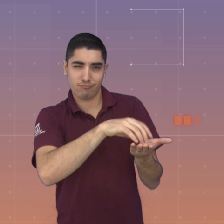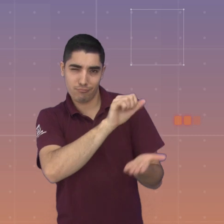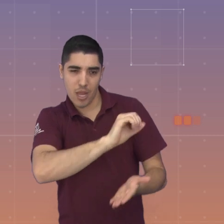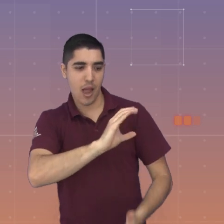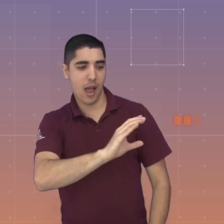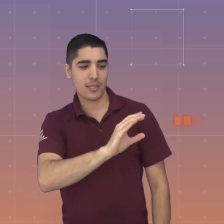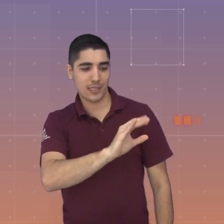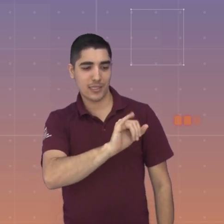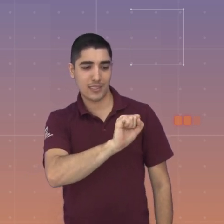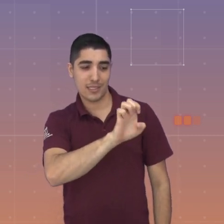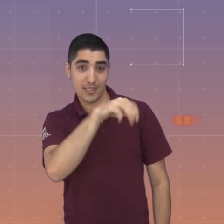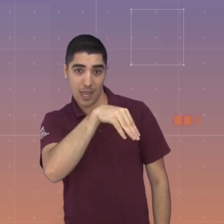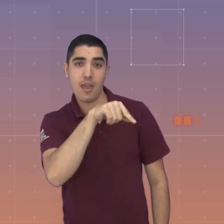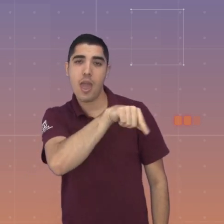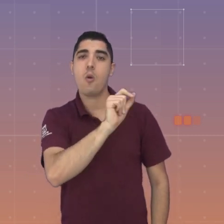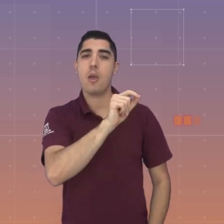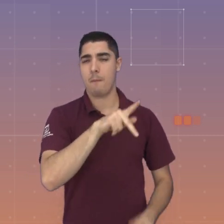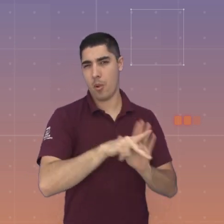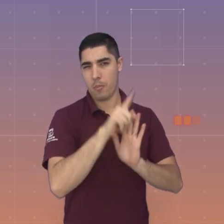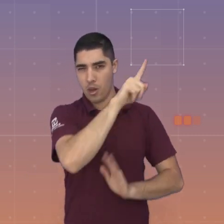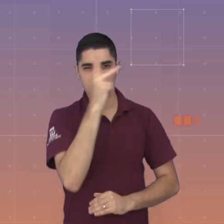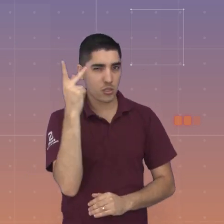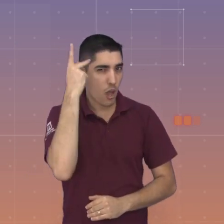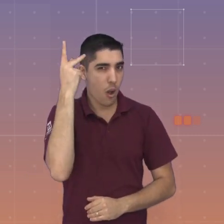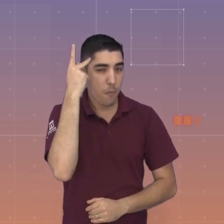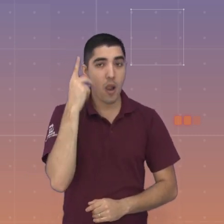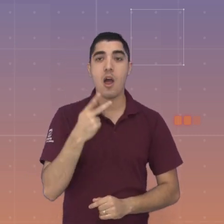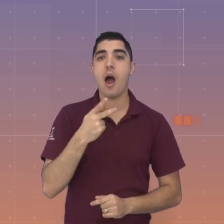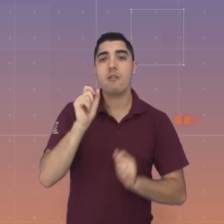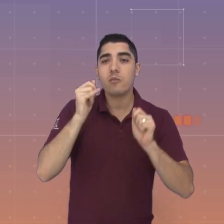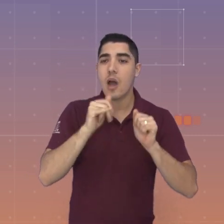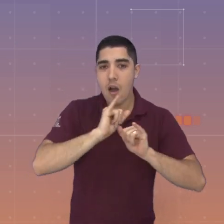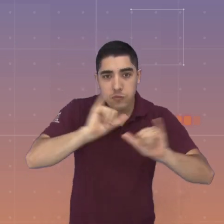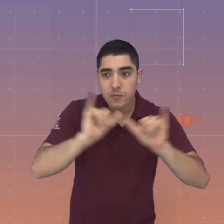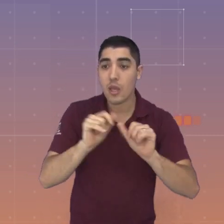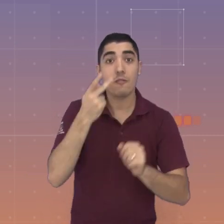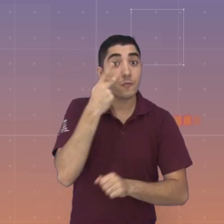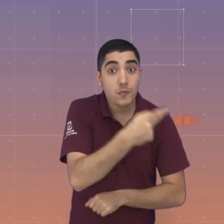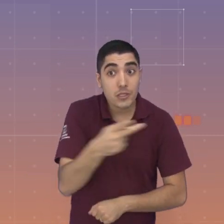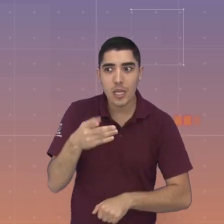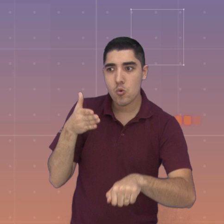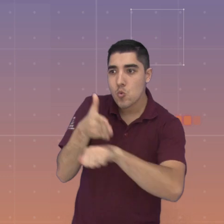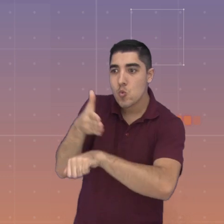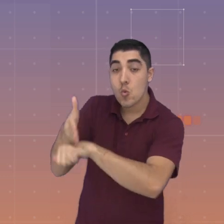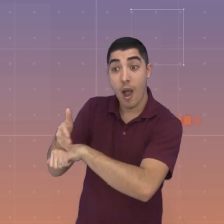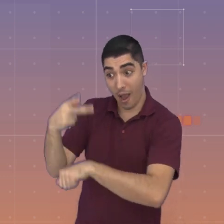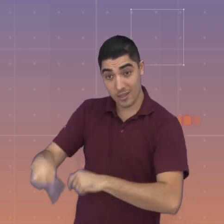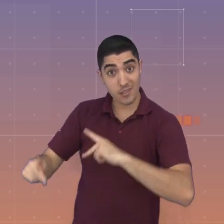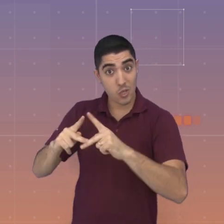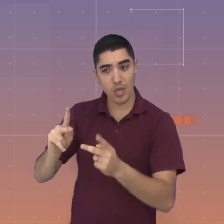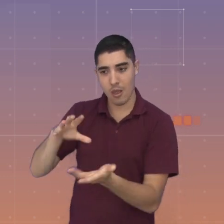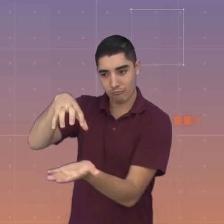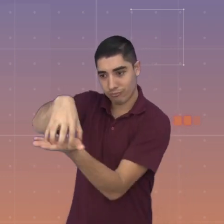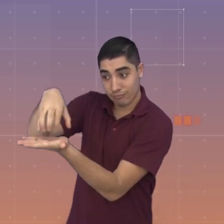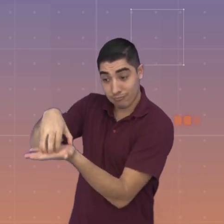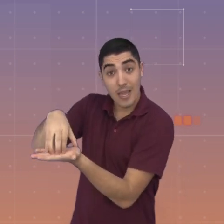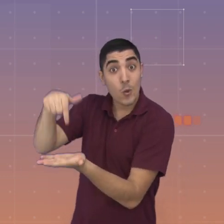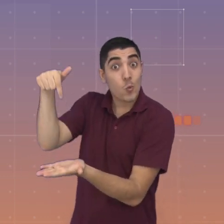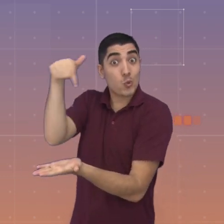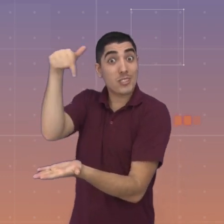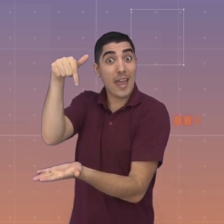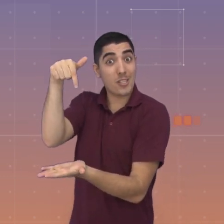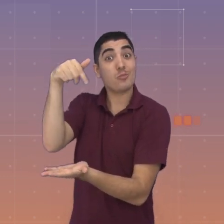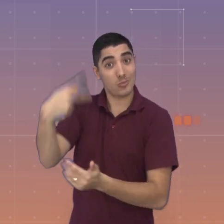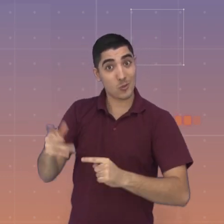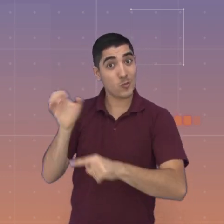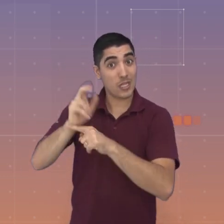CISEM, o Sistema Estadual de Museus de São Paulo. Uma conquista que foi acompanhada de uma grande responsabilidade. Ao se tornar